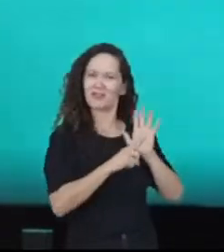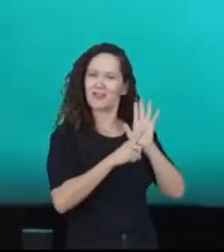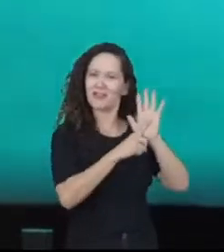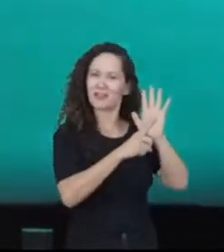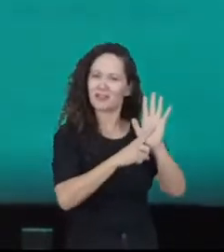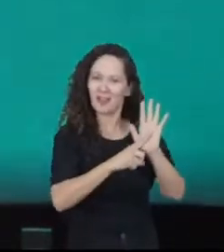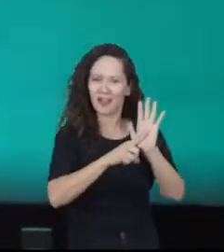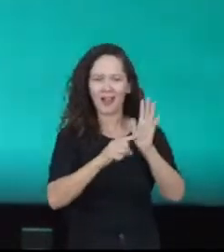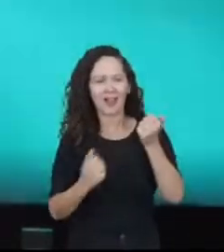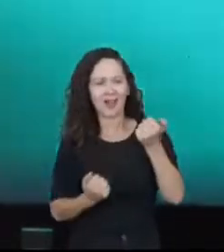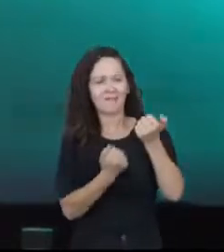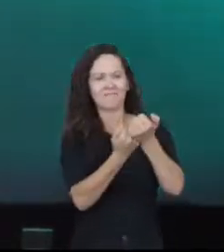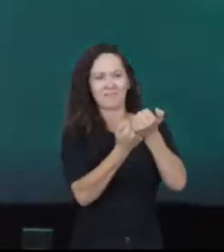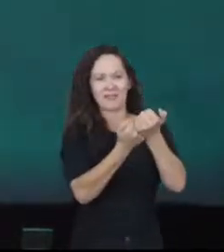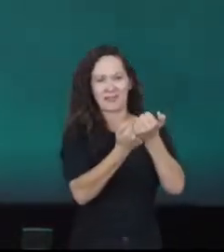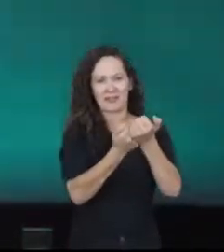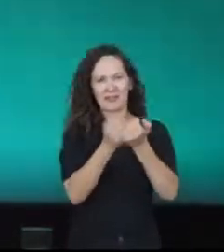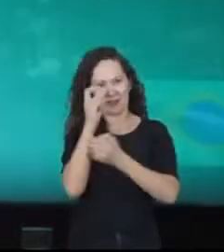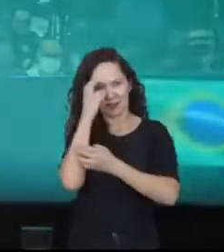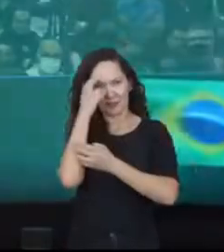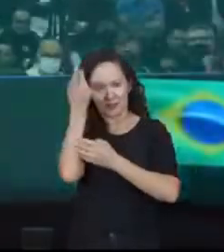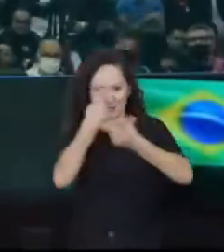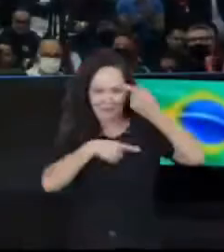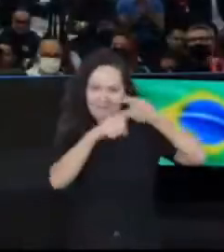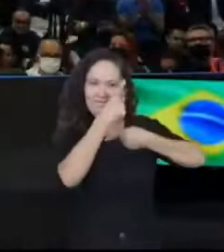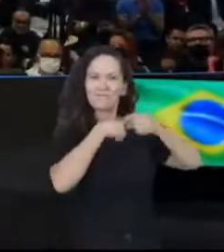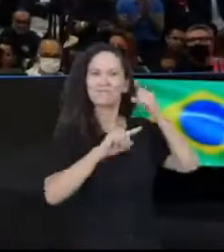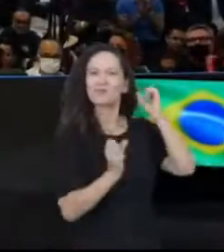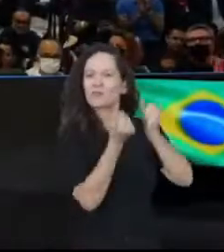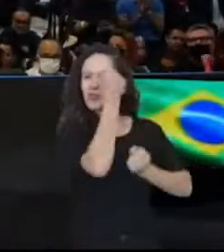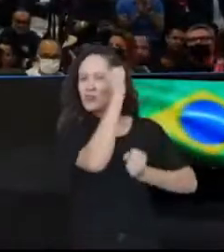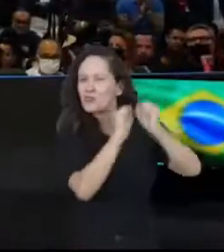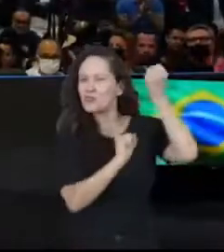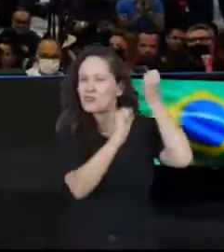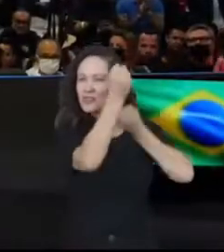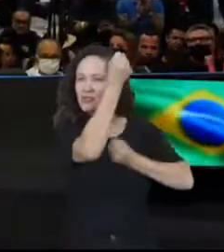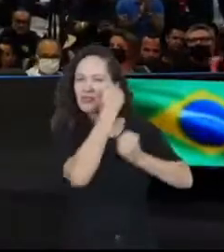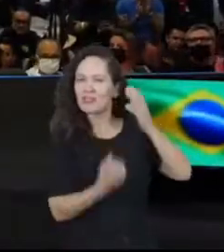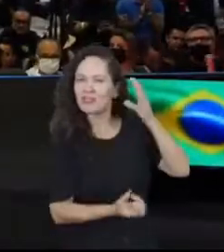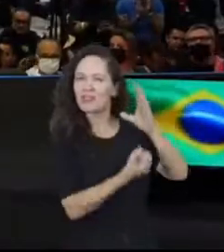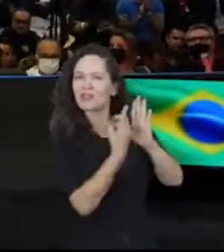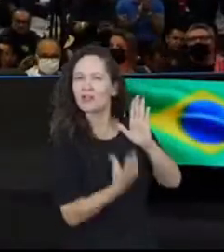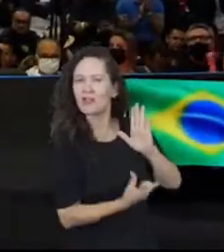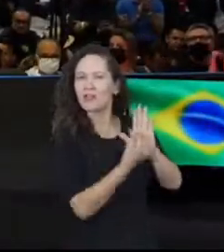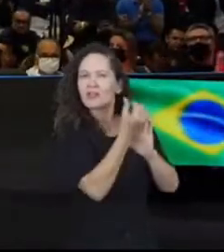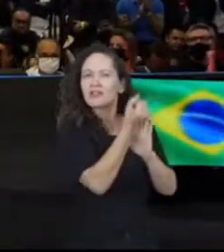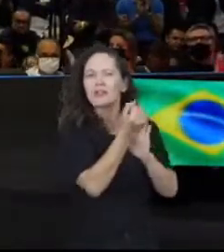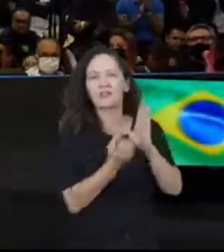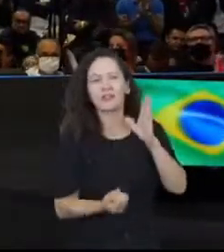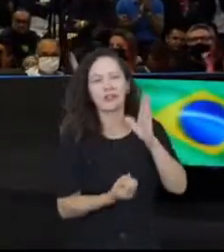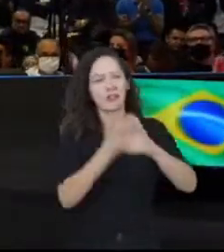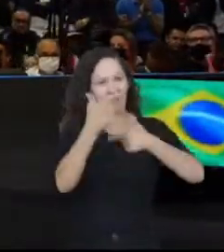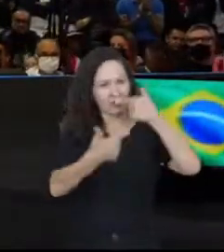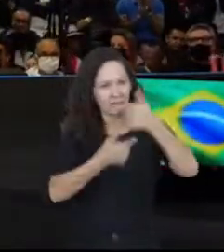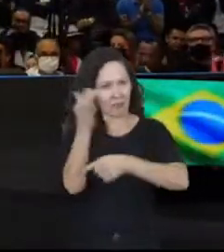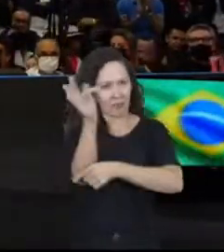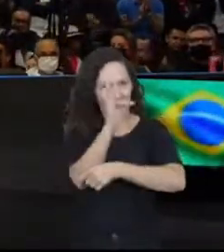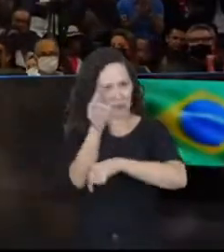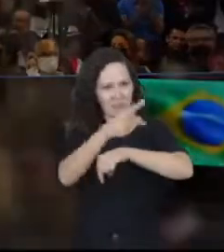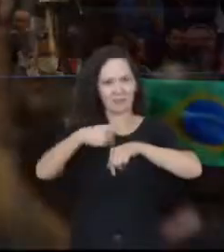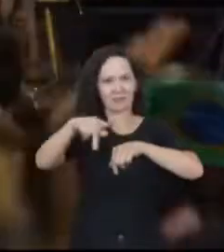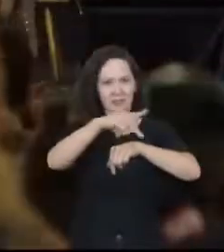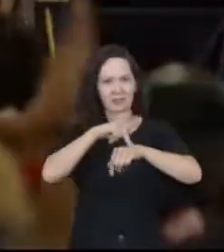e transformar a cultura numa indústria de fazer dinheiro e gerar emprego nesse país para o povo